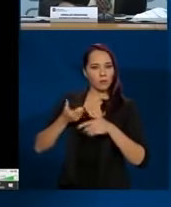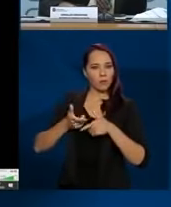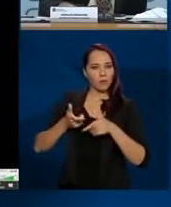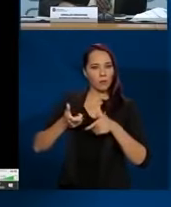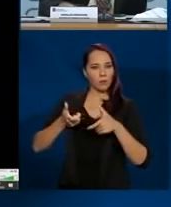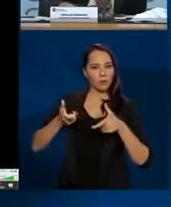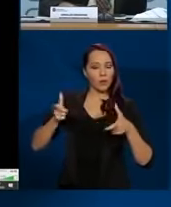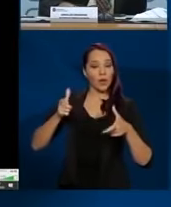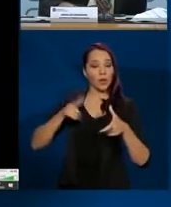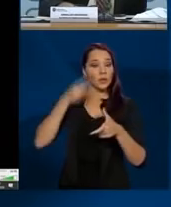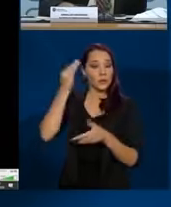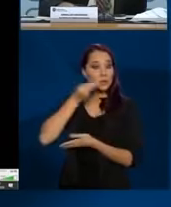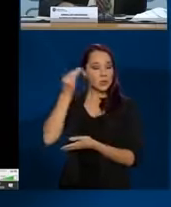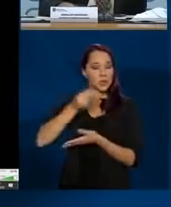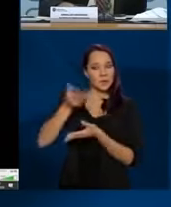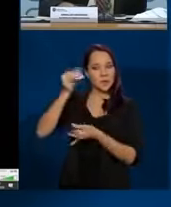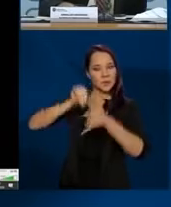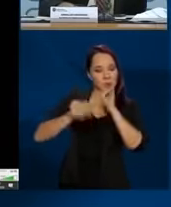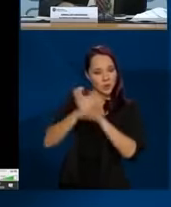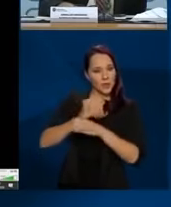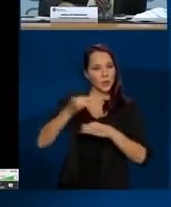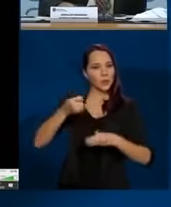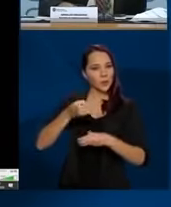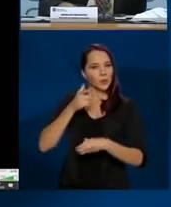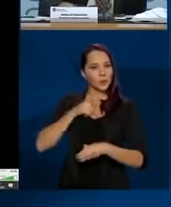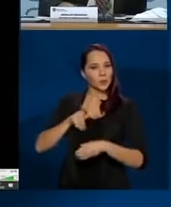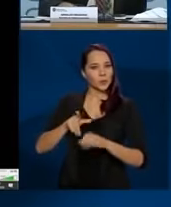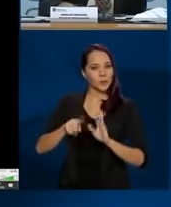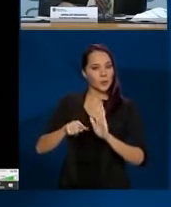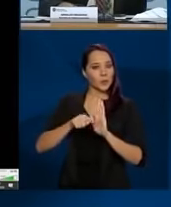exames laboratoriais positivos.